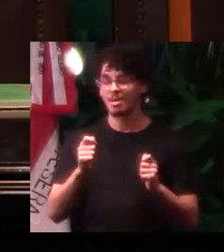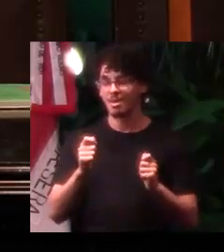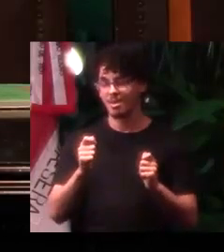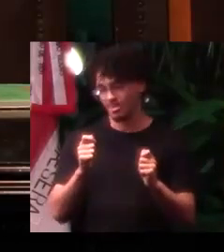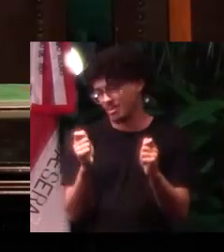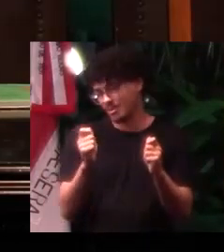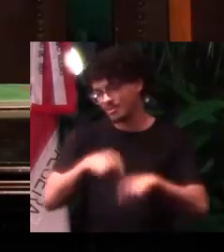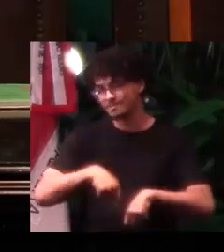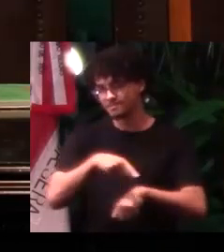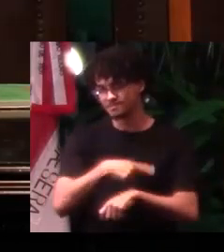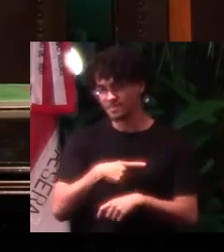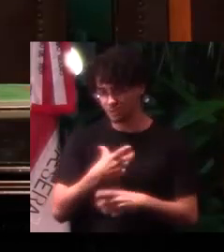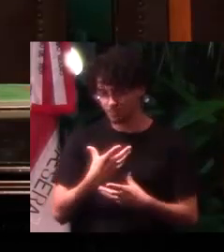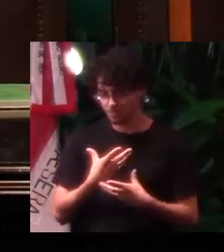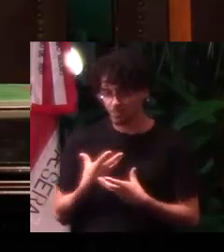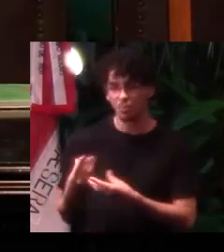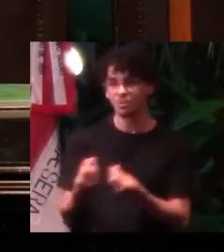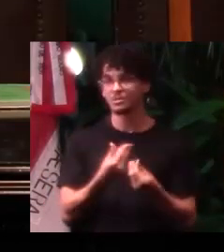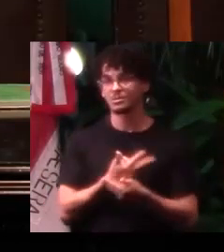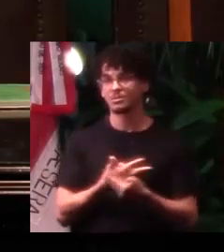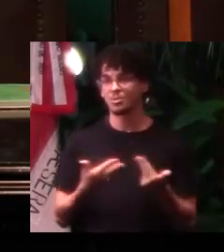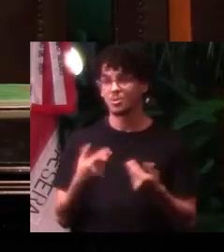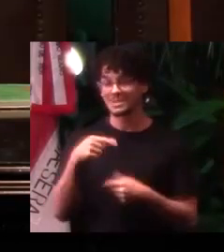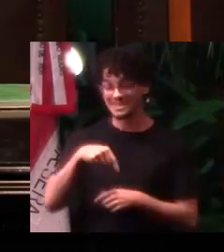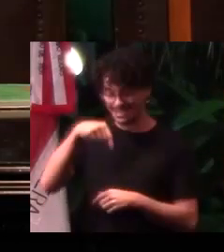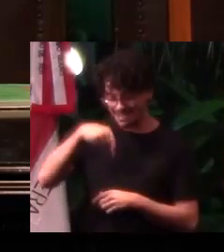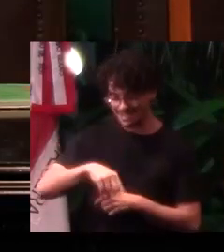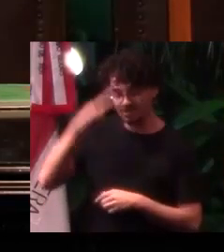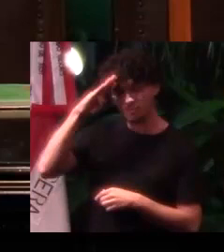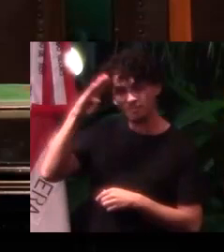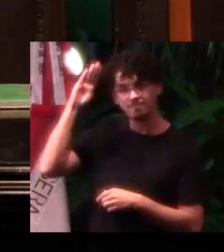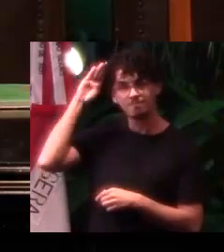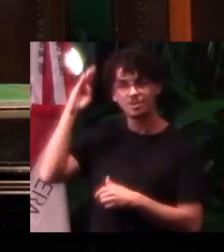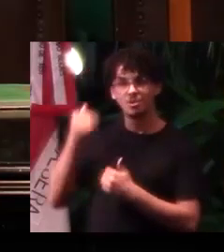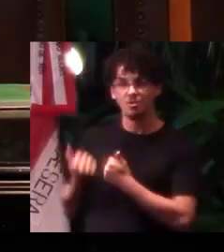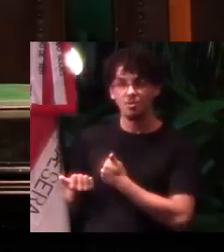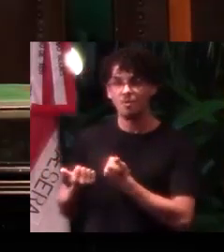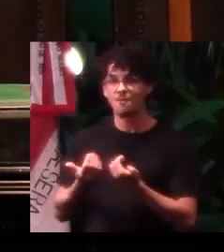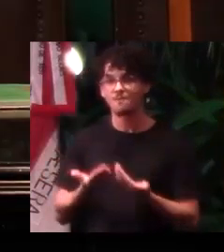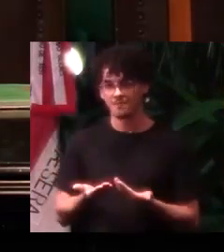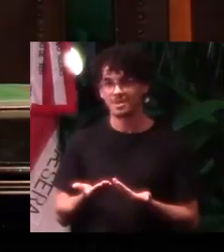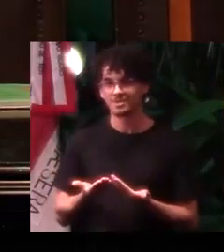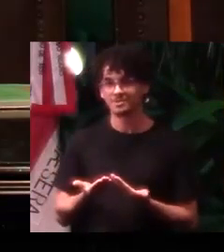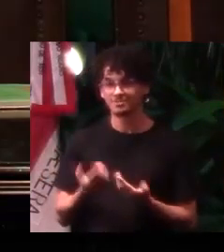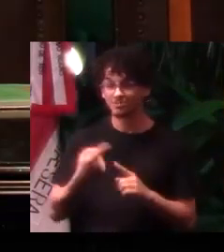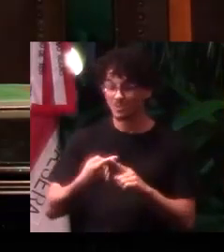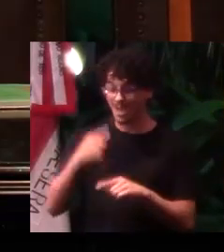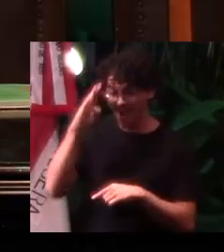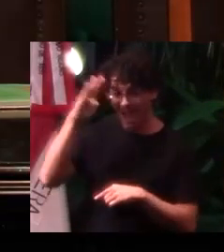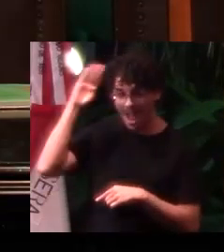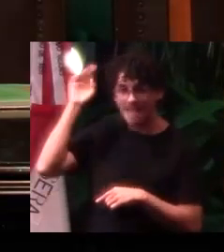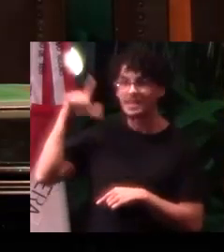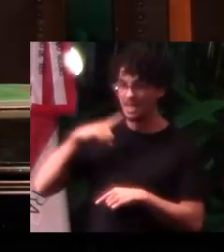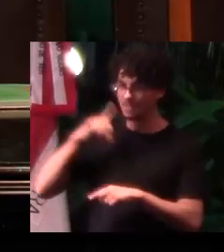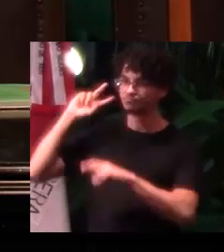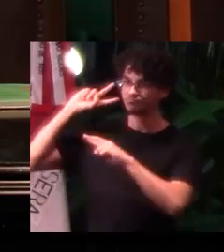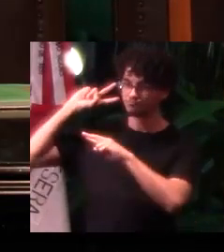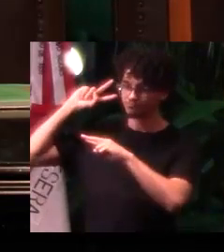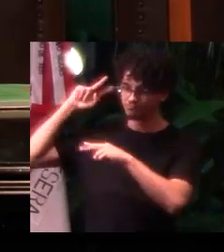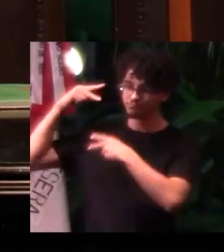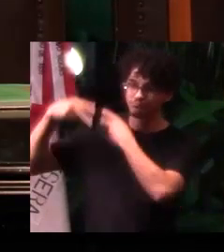realiza muito do que essa casa tem, que é uma casa de tradições, mas é uma casa de